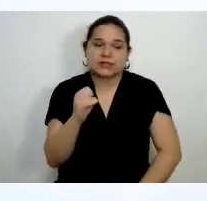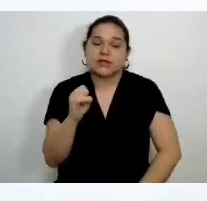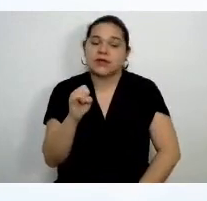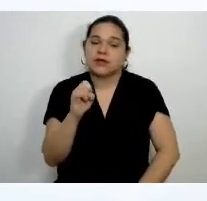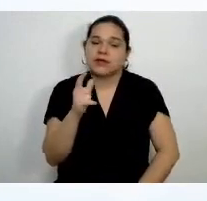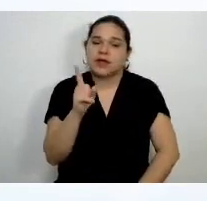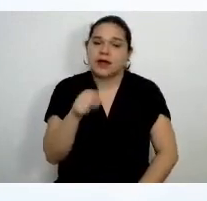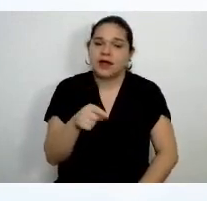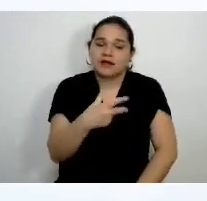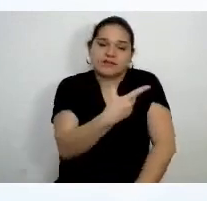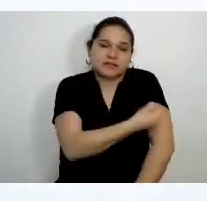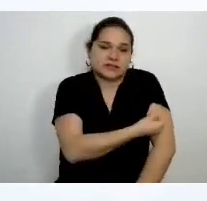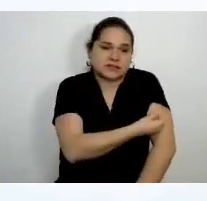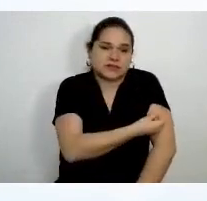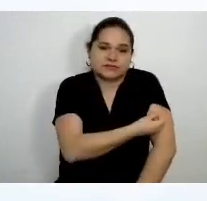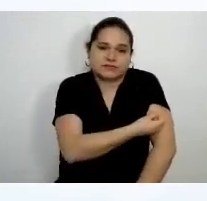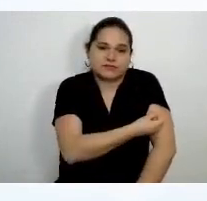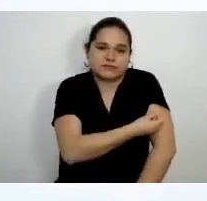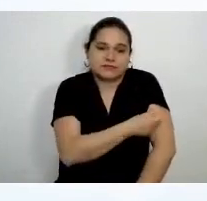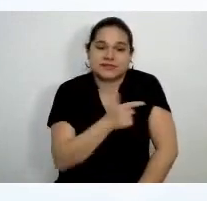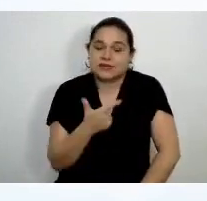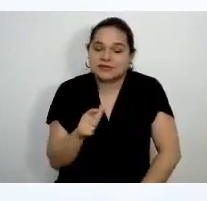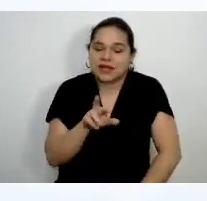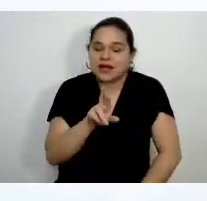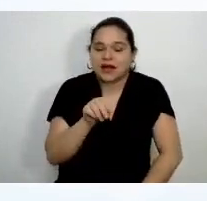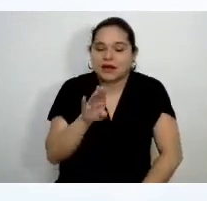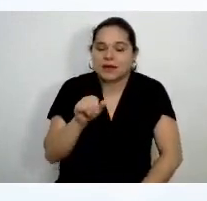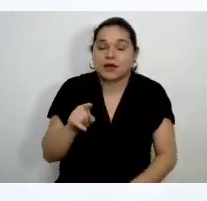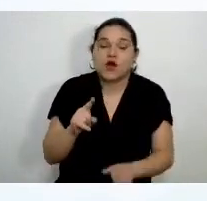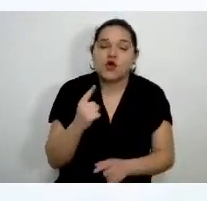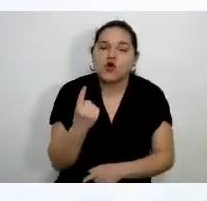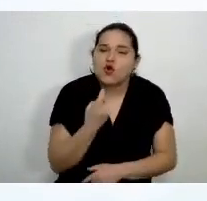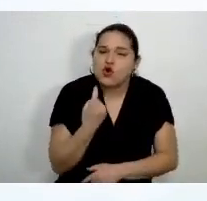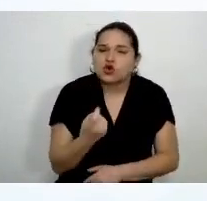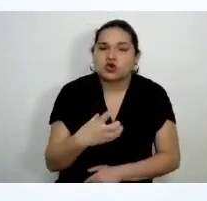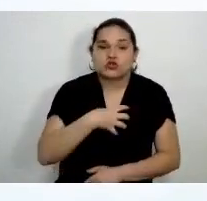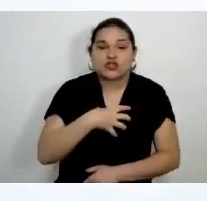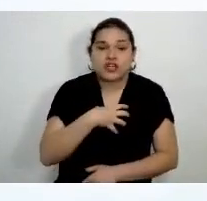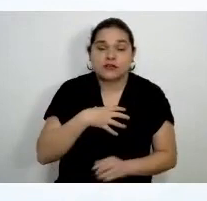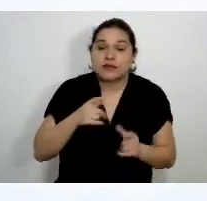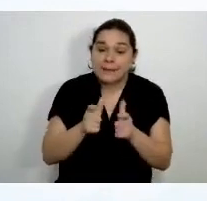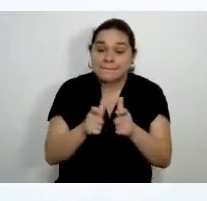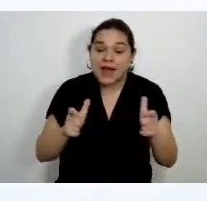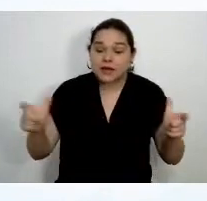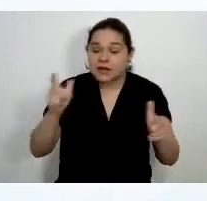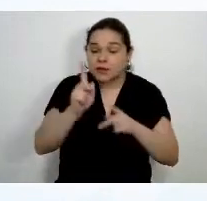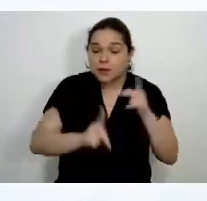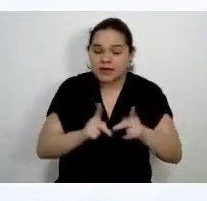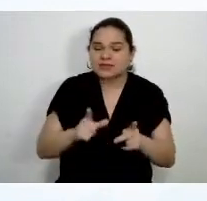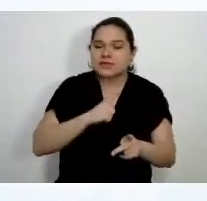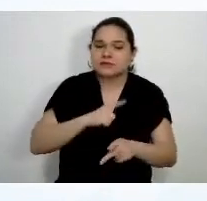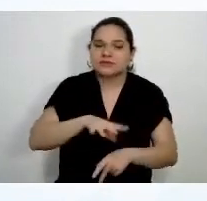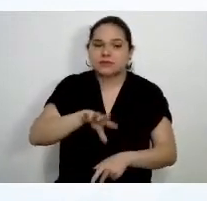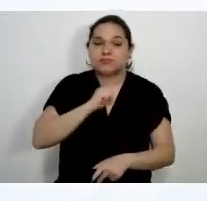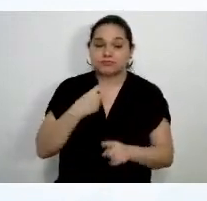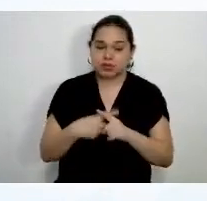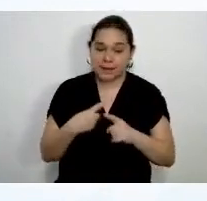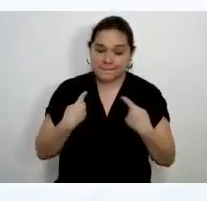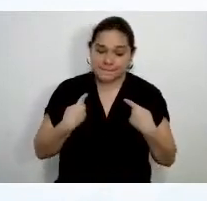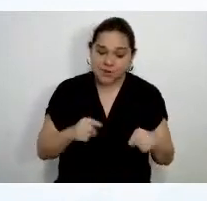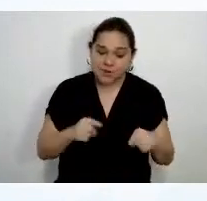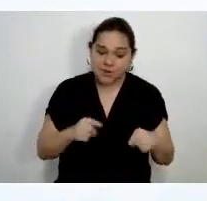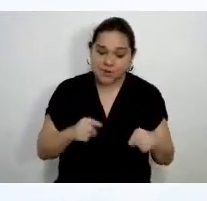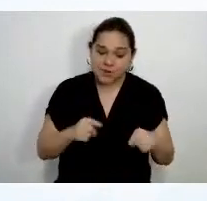seja através da vacina. A vacina é a única forma de você poder provocar imunidade